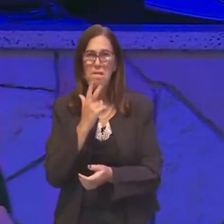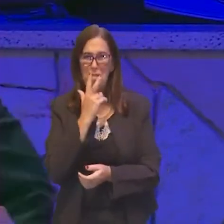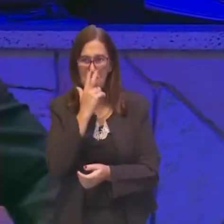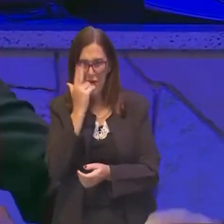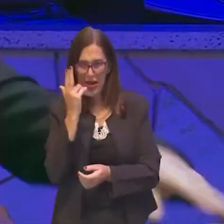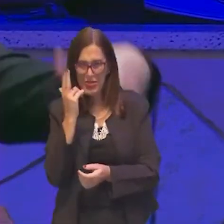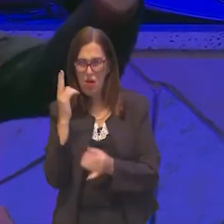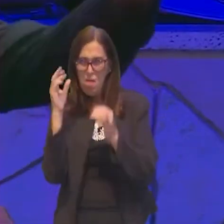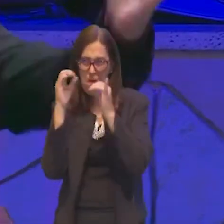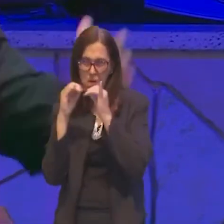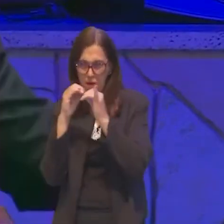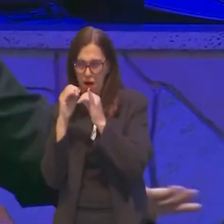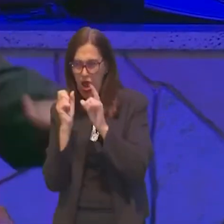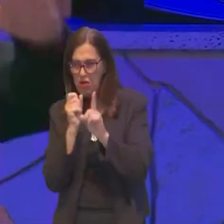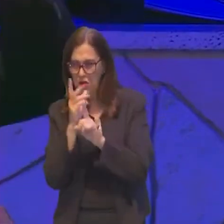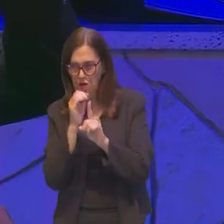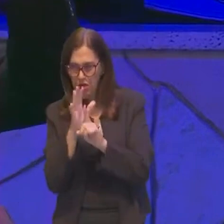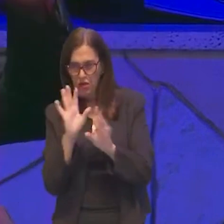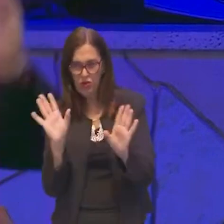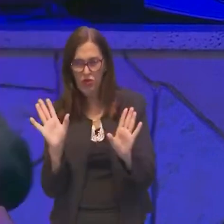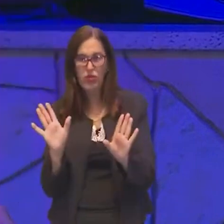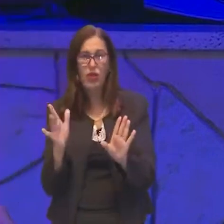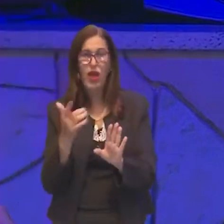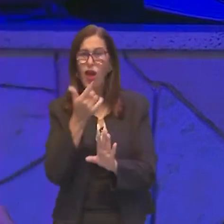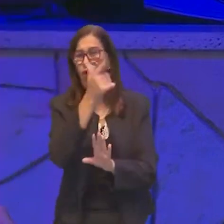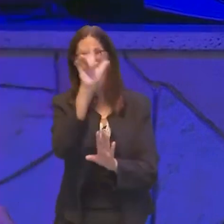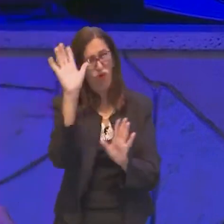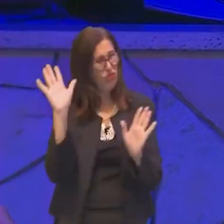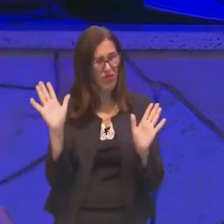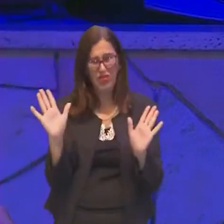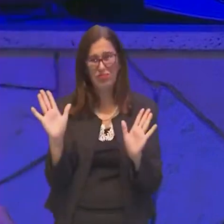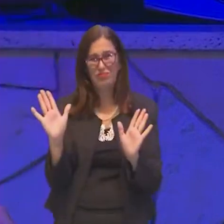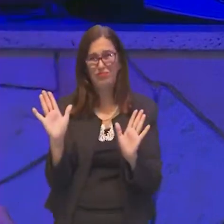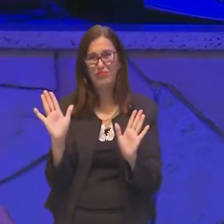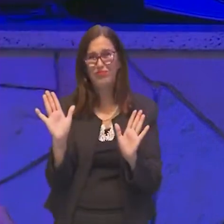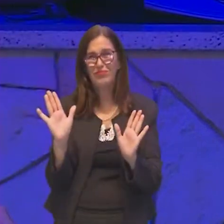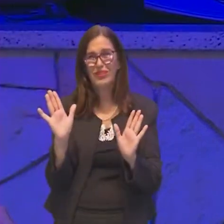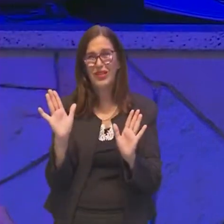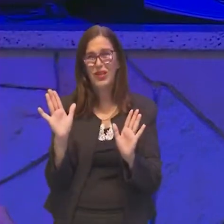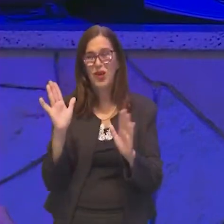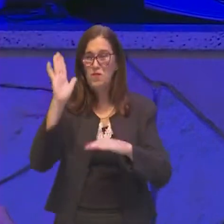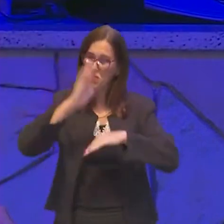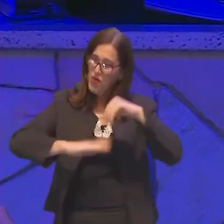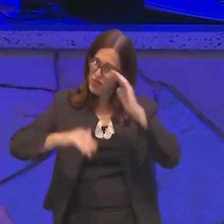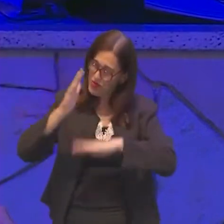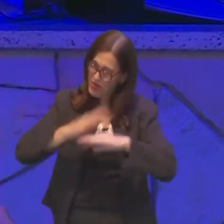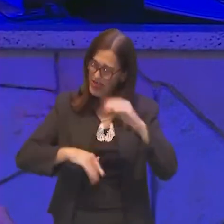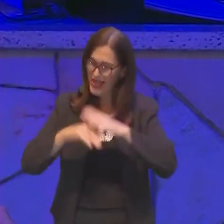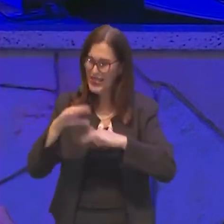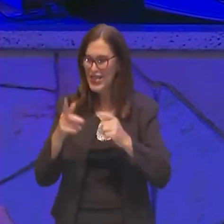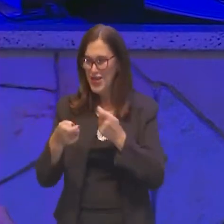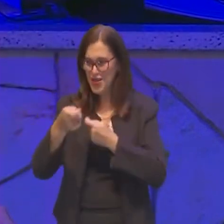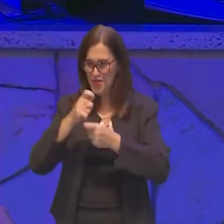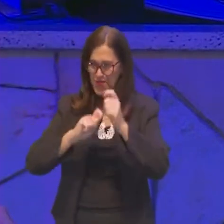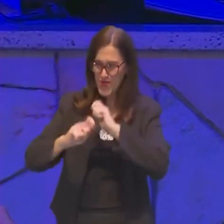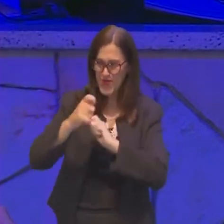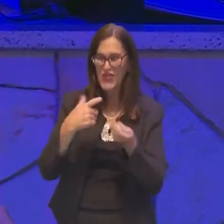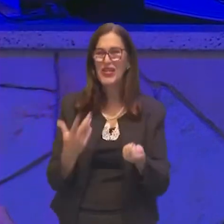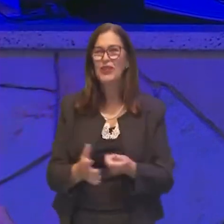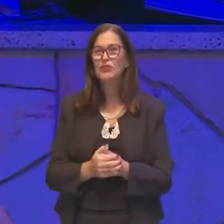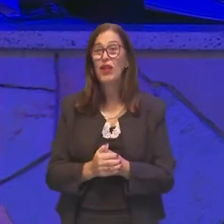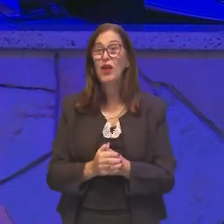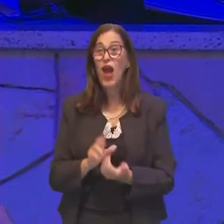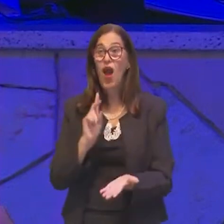alguma coisa, aluga e você vai viver da renda, mas isso é uma outra coisa. Isso é para os economistas dessa área. Mas,